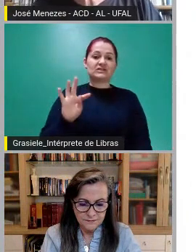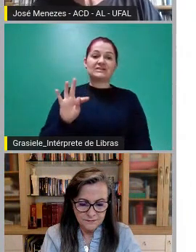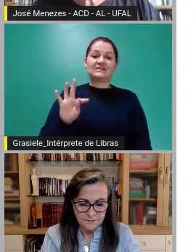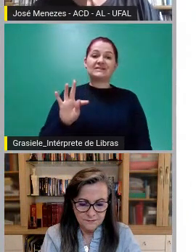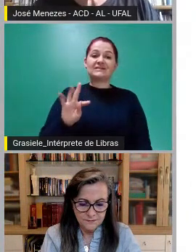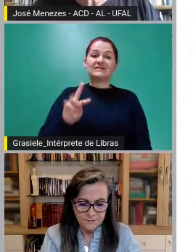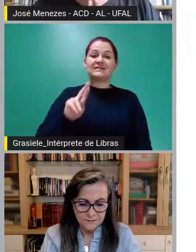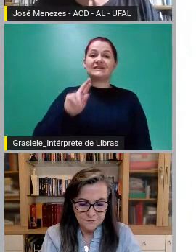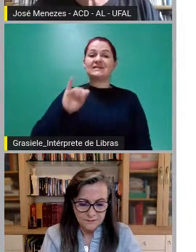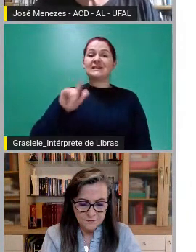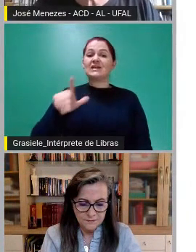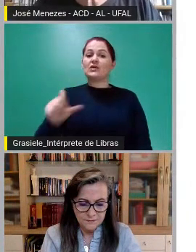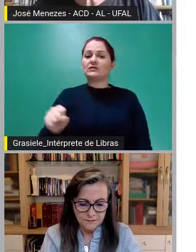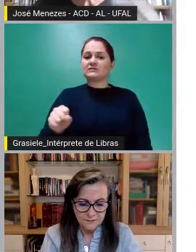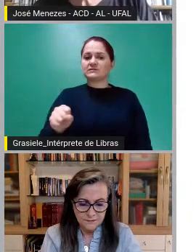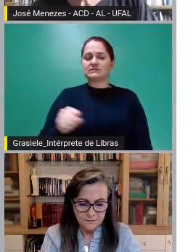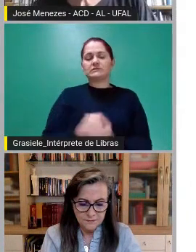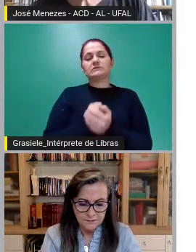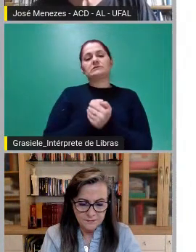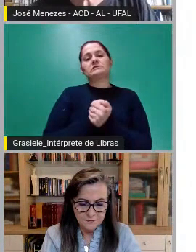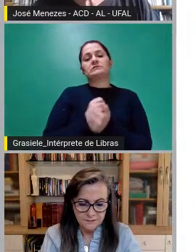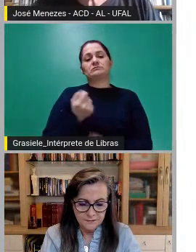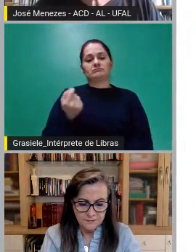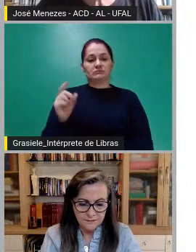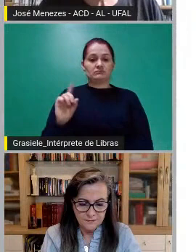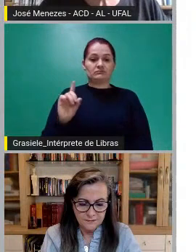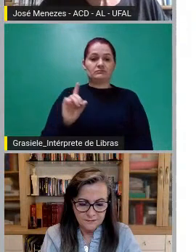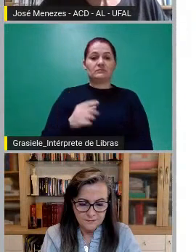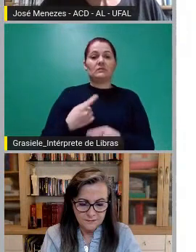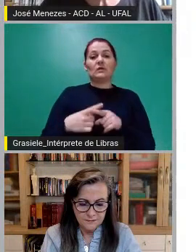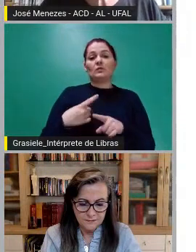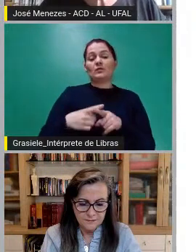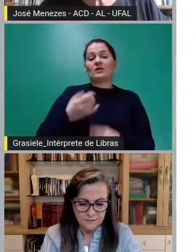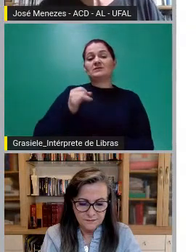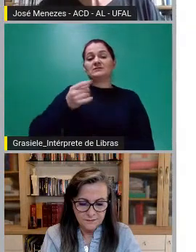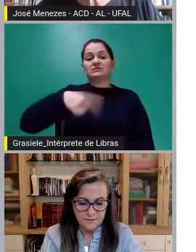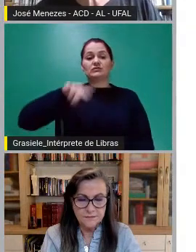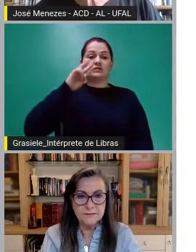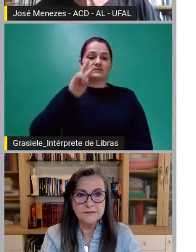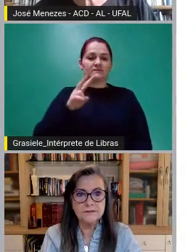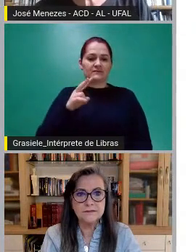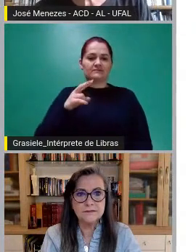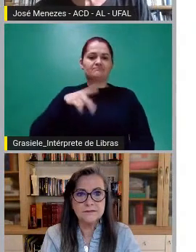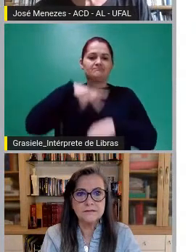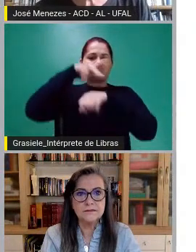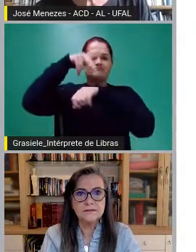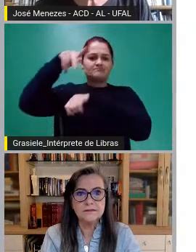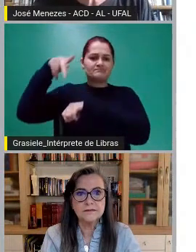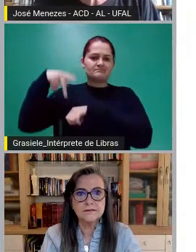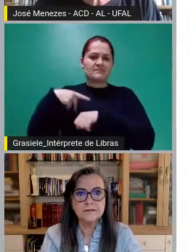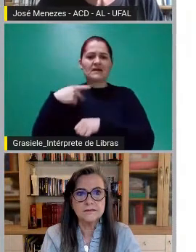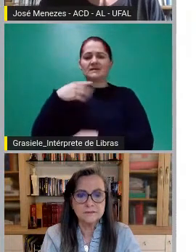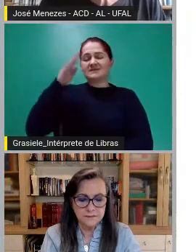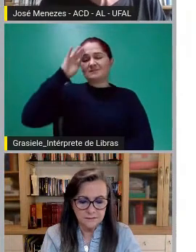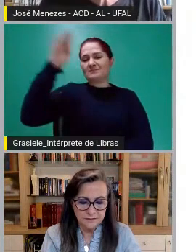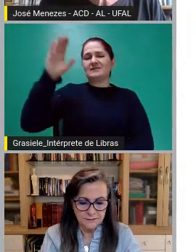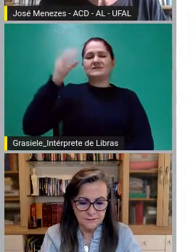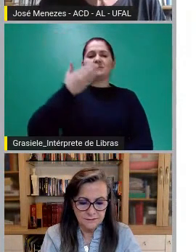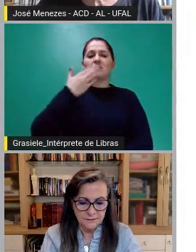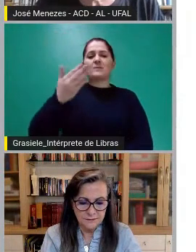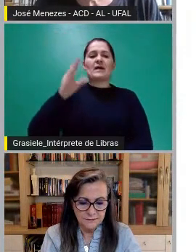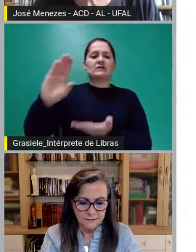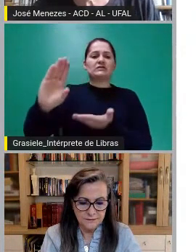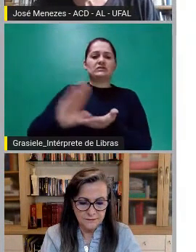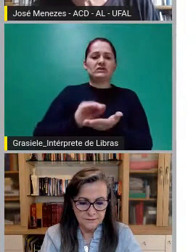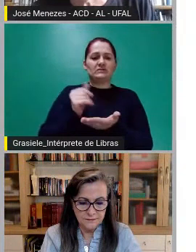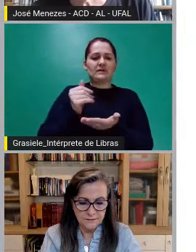os principais tomadores de empréstimo. E o mais importante qual é a consequência disso para a expansão da dívida pública. E a necessidade